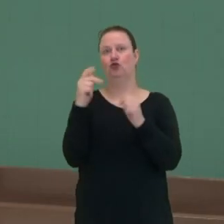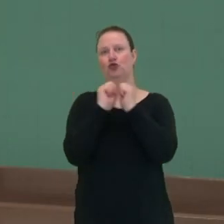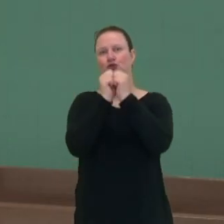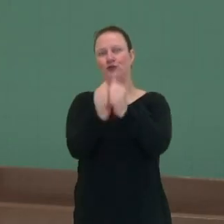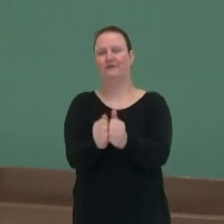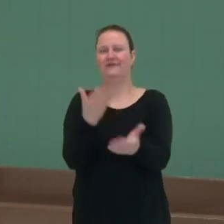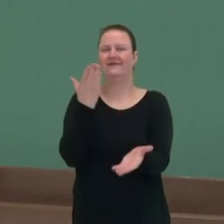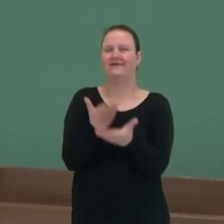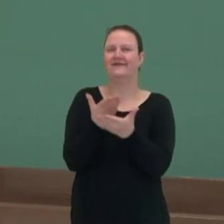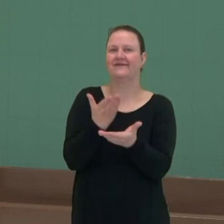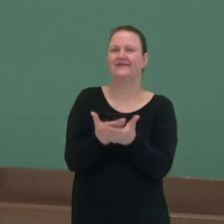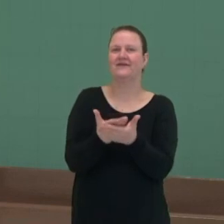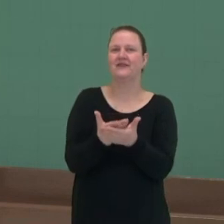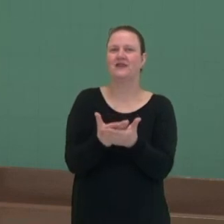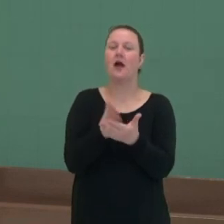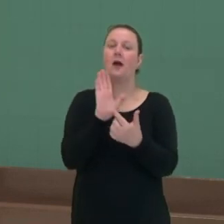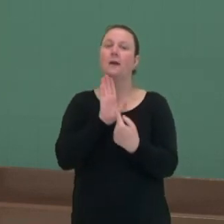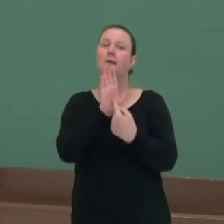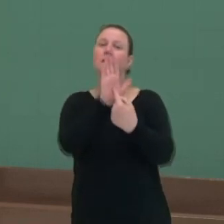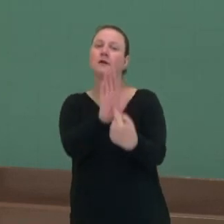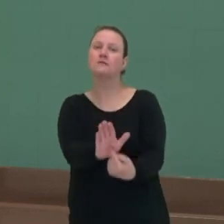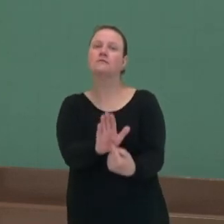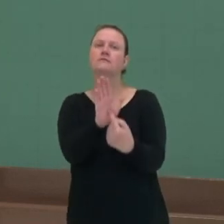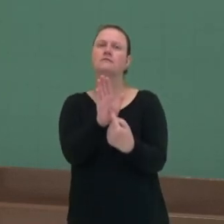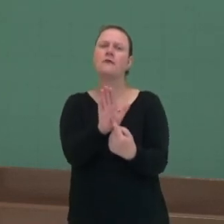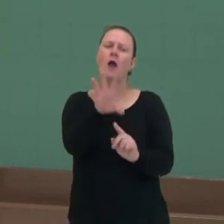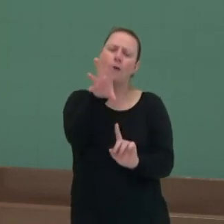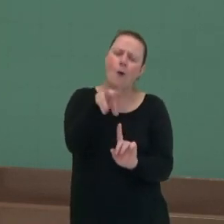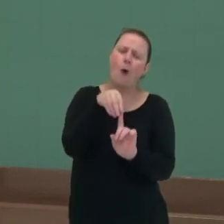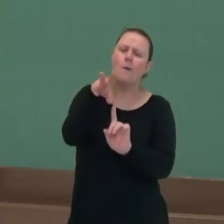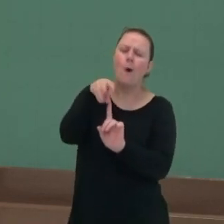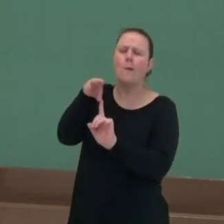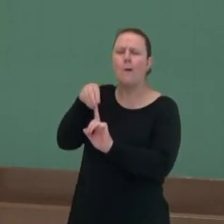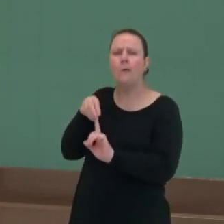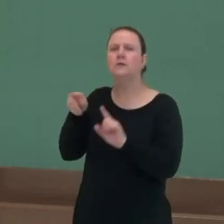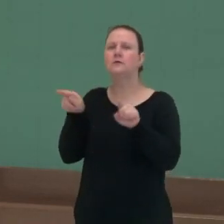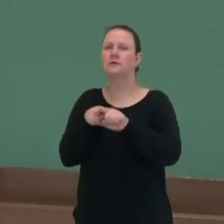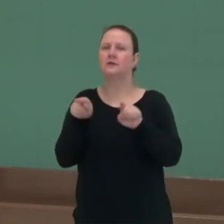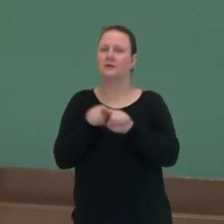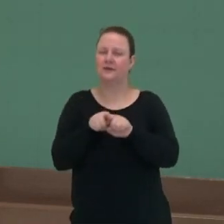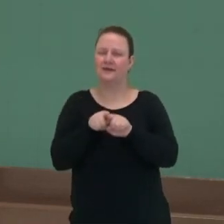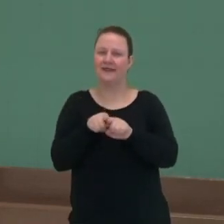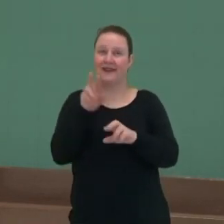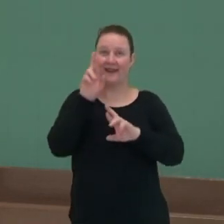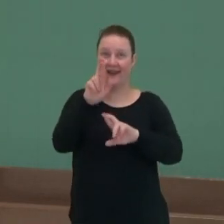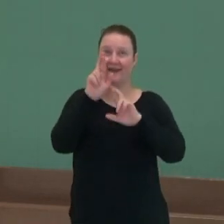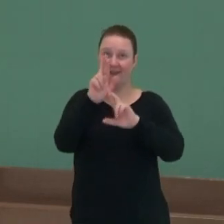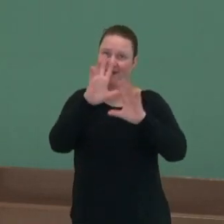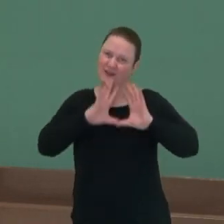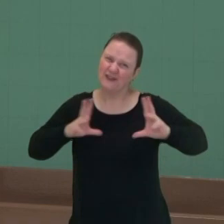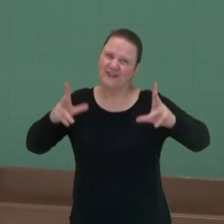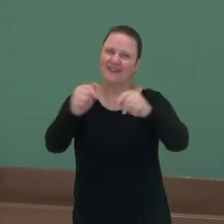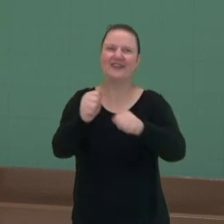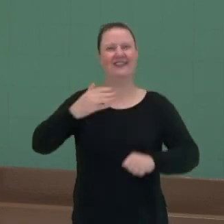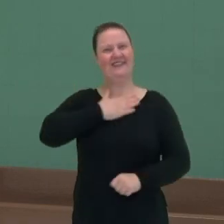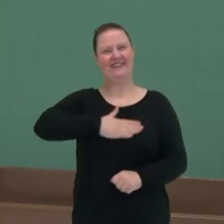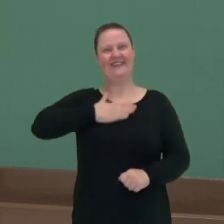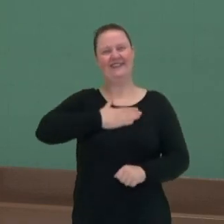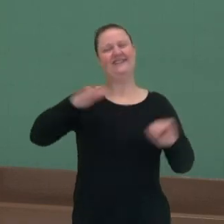Nessa aula, nós aprofundamos os nossos conhecimentos sobre circuitos elétricos. Espero que vocês tenham gostado e até breve!